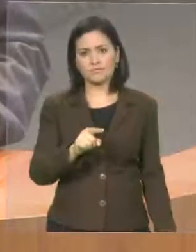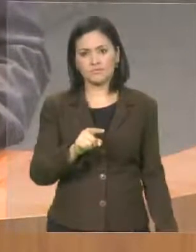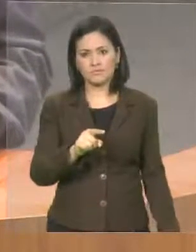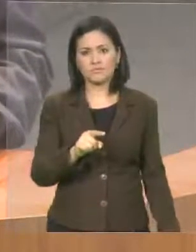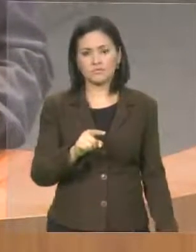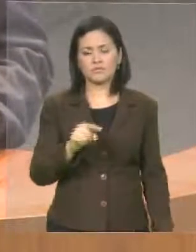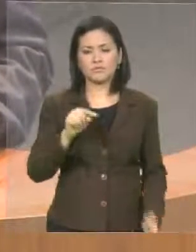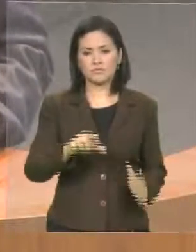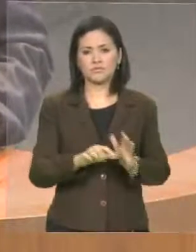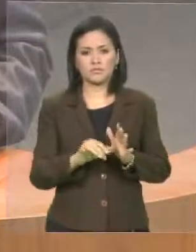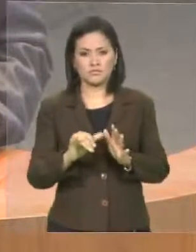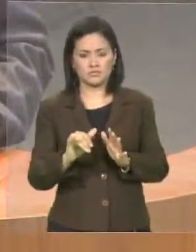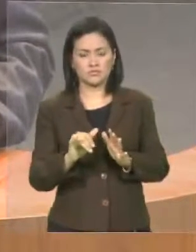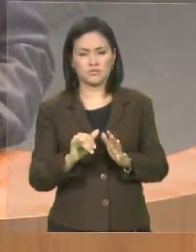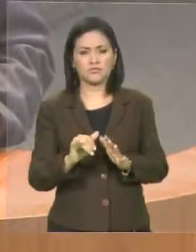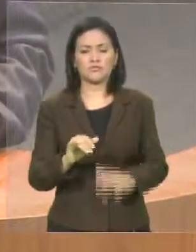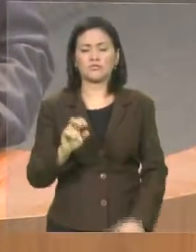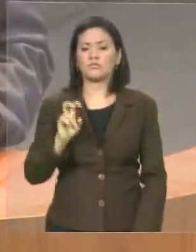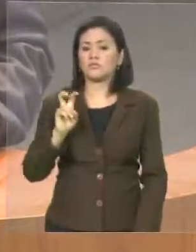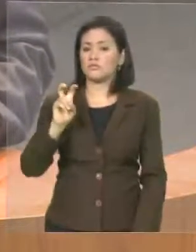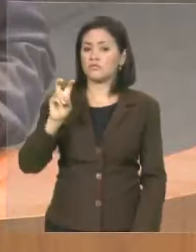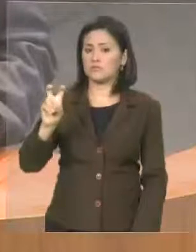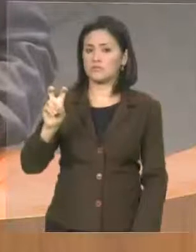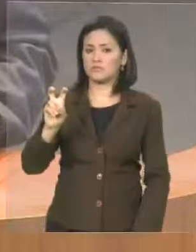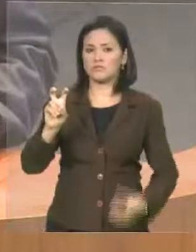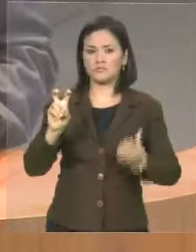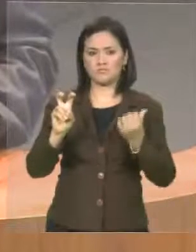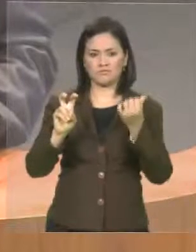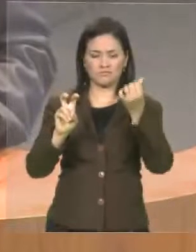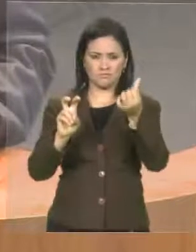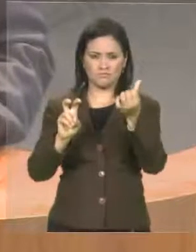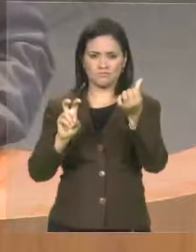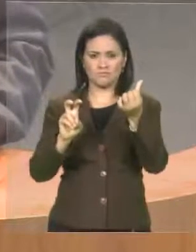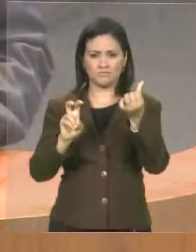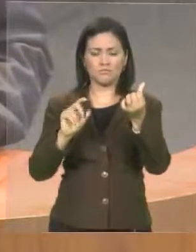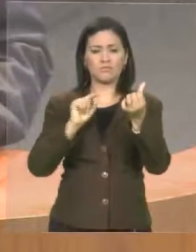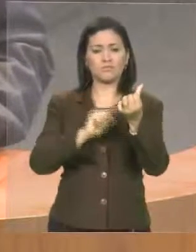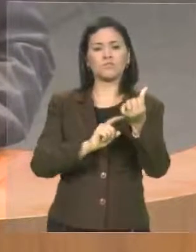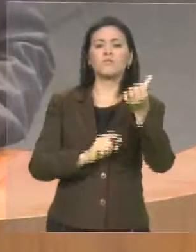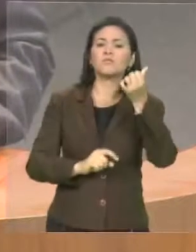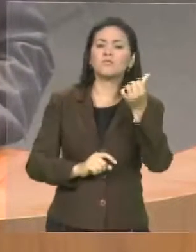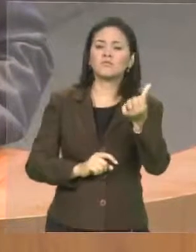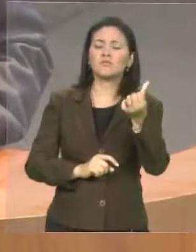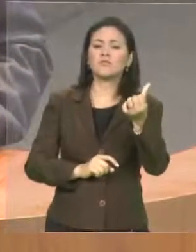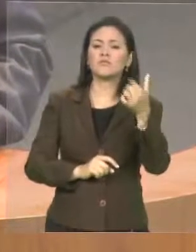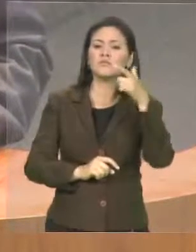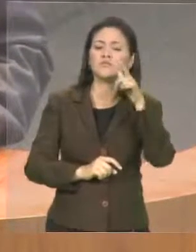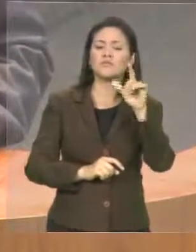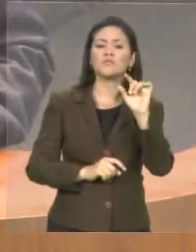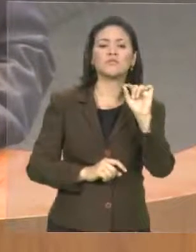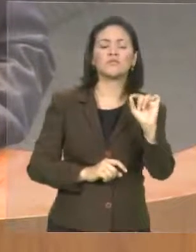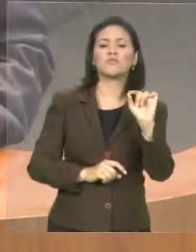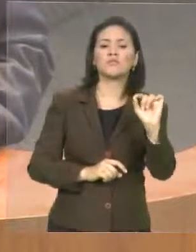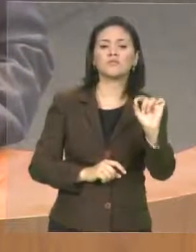por 6 votos a 5. A ação direta de inconstitucionalidade, número